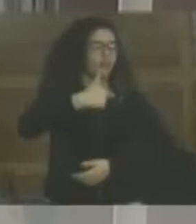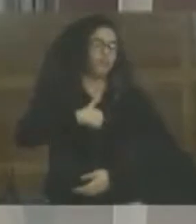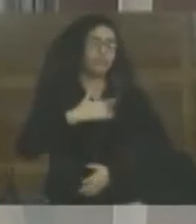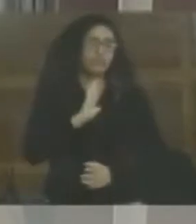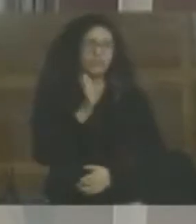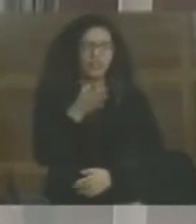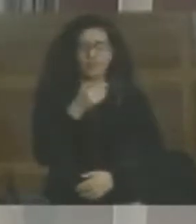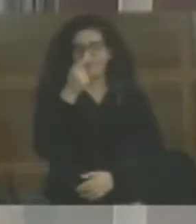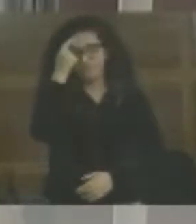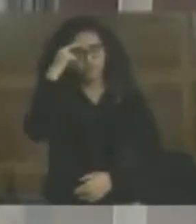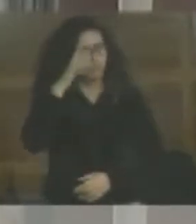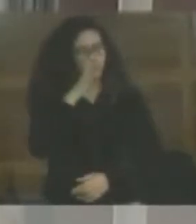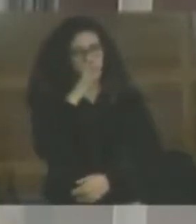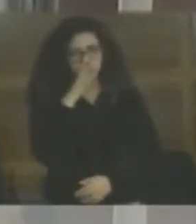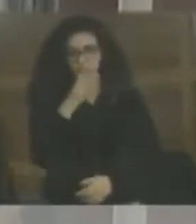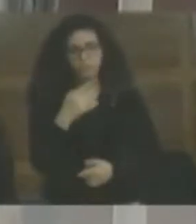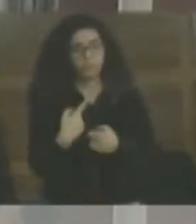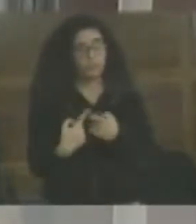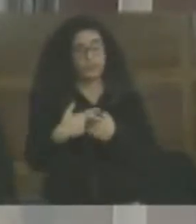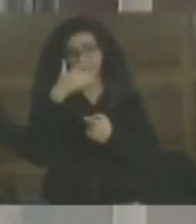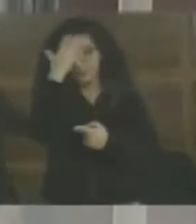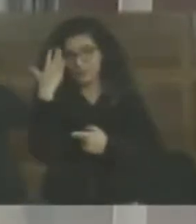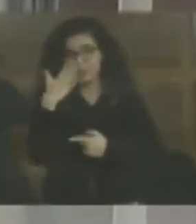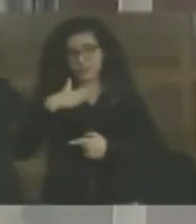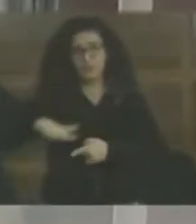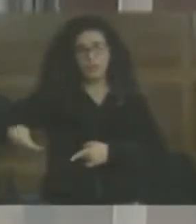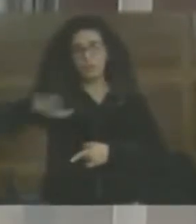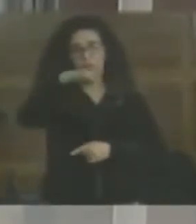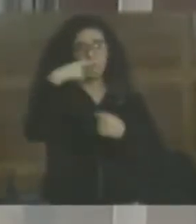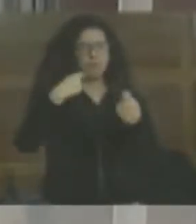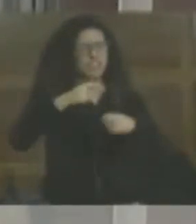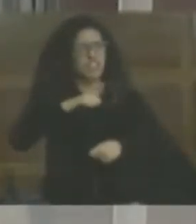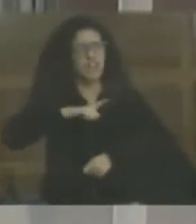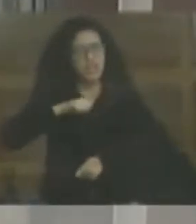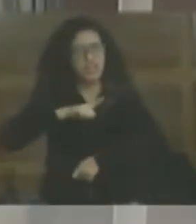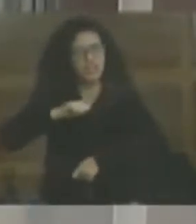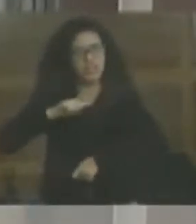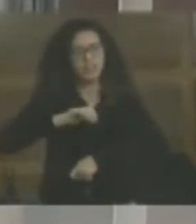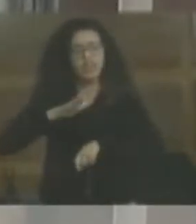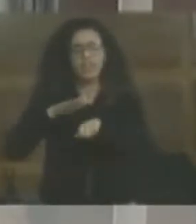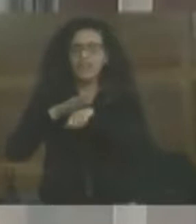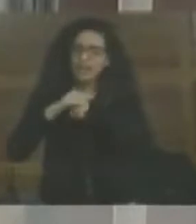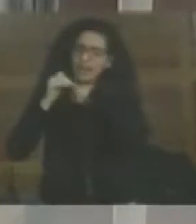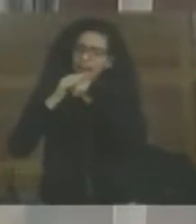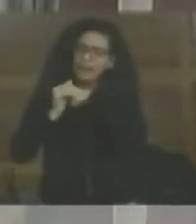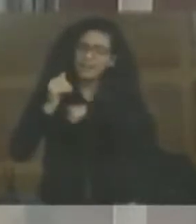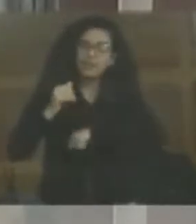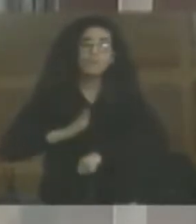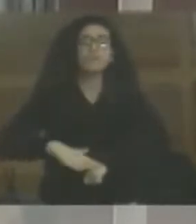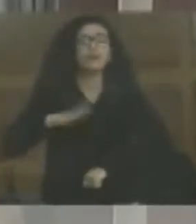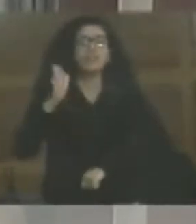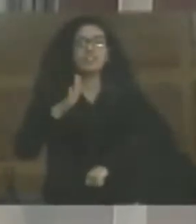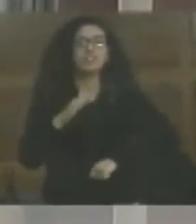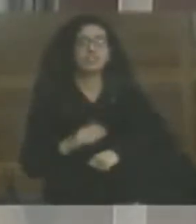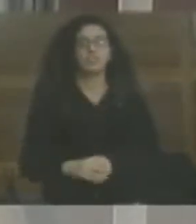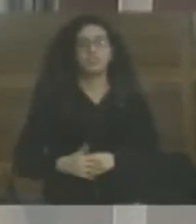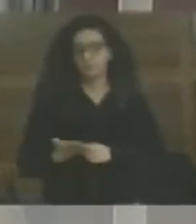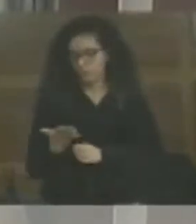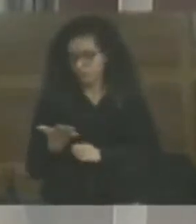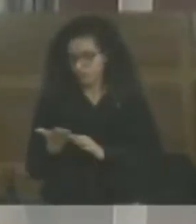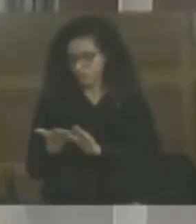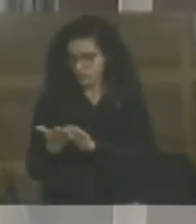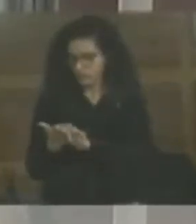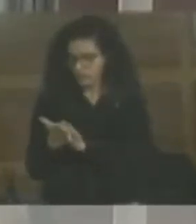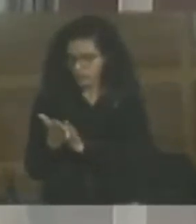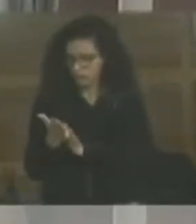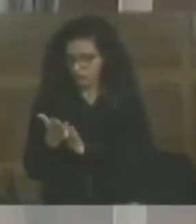comunidades, porque quem mora na comunidade tem que ter um carinho ainda maior, que dá carinho para quem mora em condomínio não precisa, porque já tem carinho suficiente. Então,